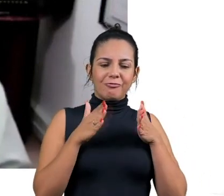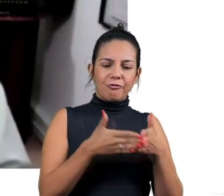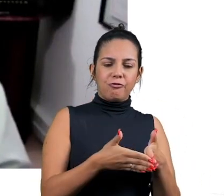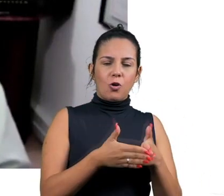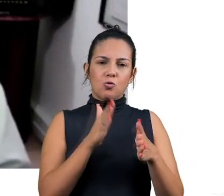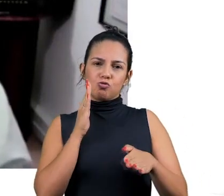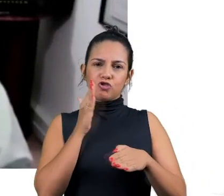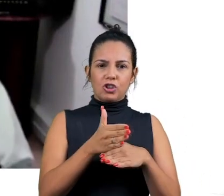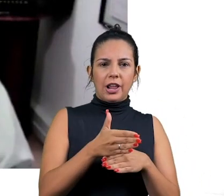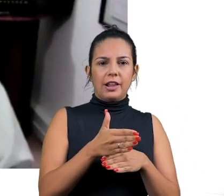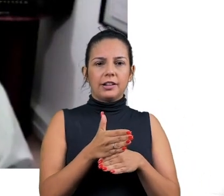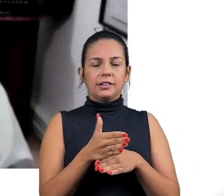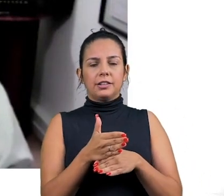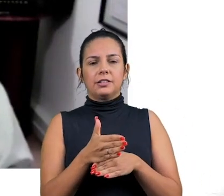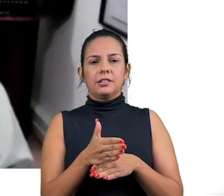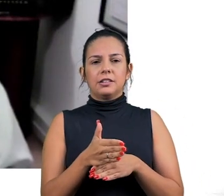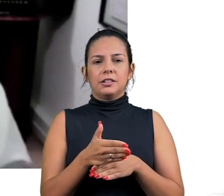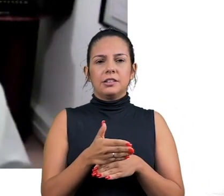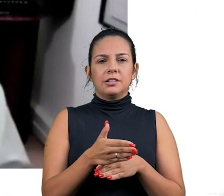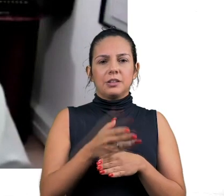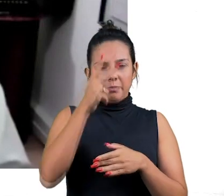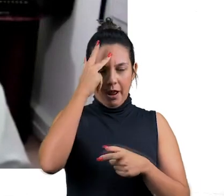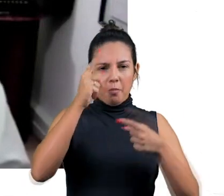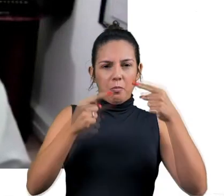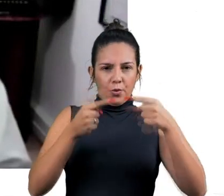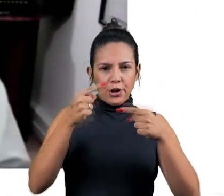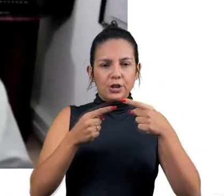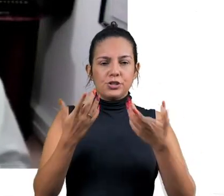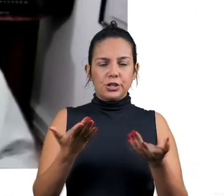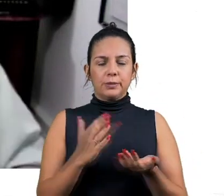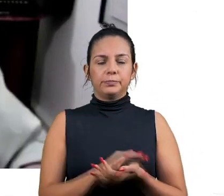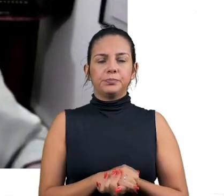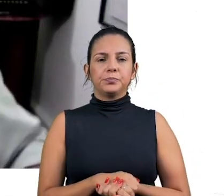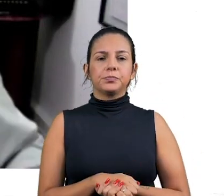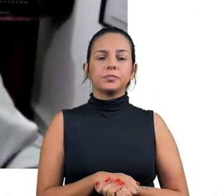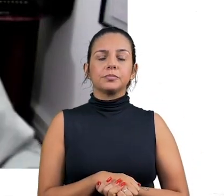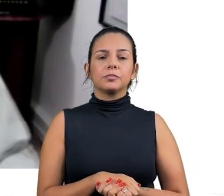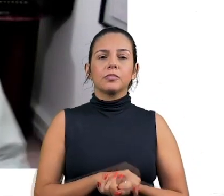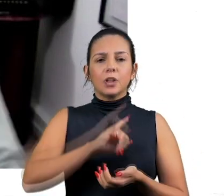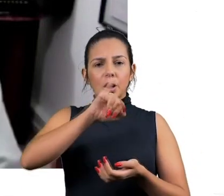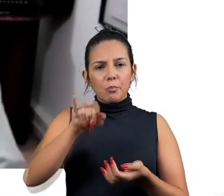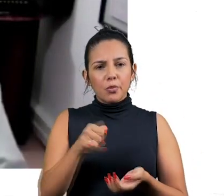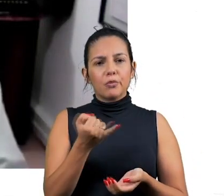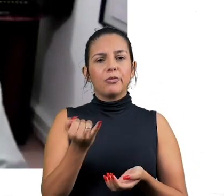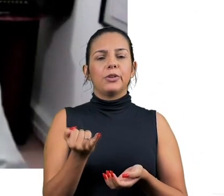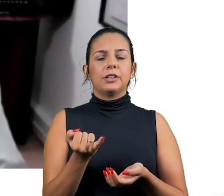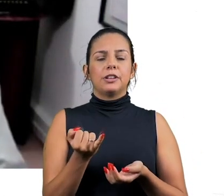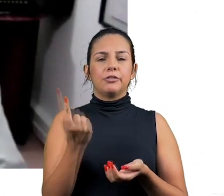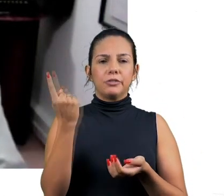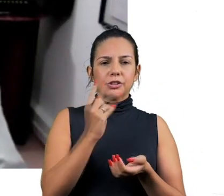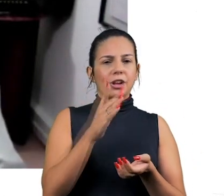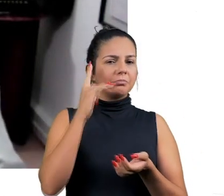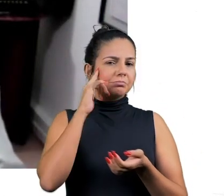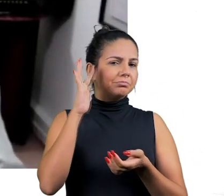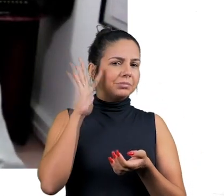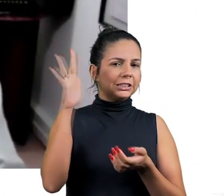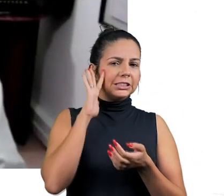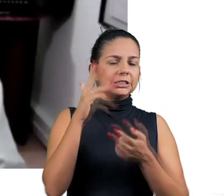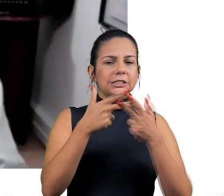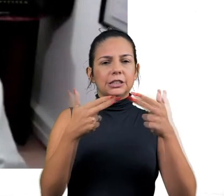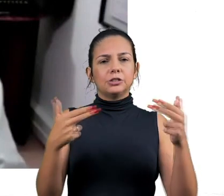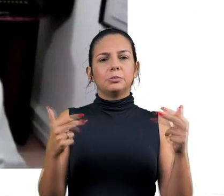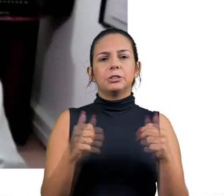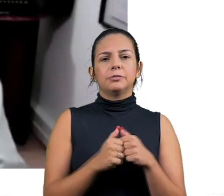diretamente voltada para a política, né? E aproveitei, eu vinha já pensando muito